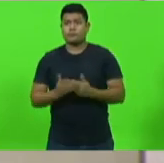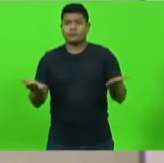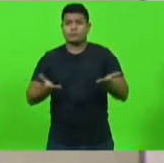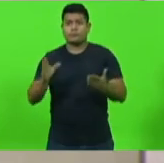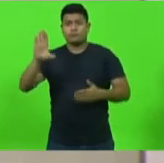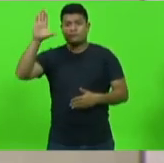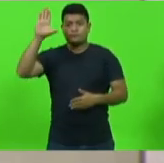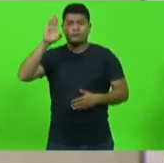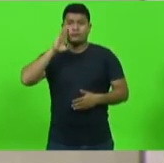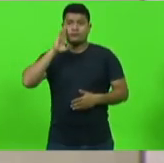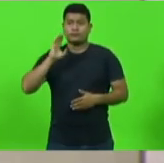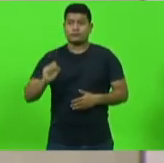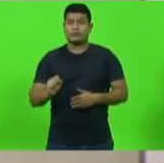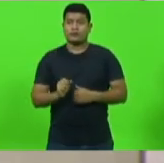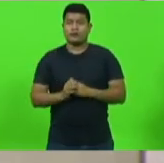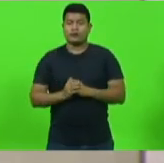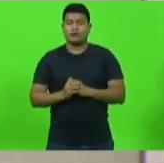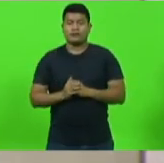Souza.